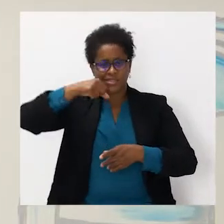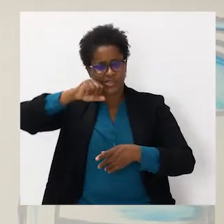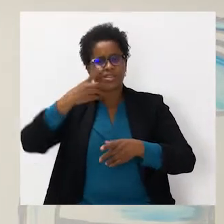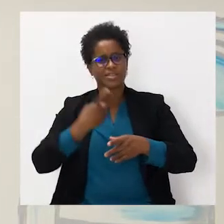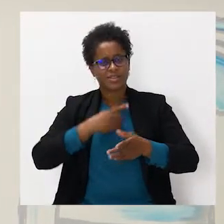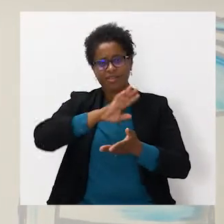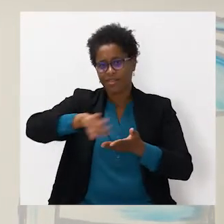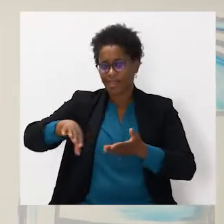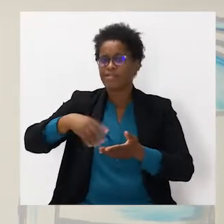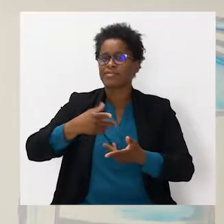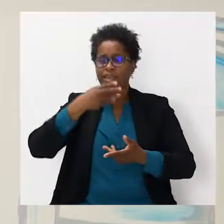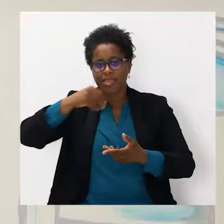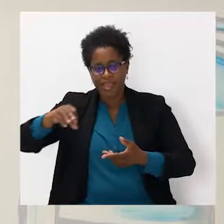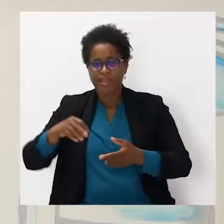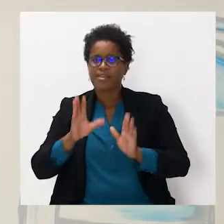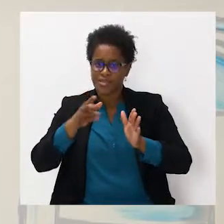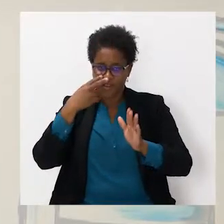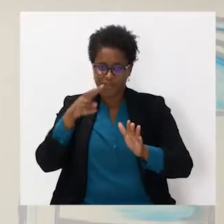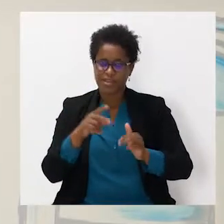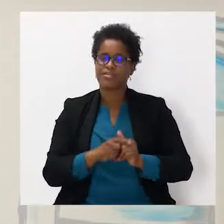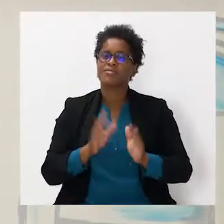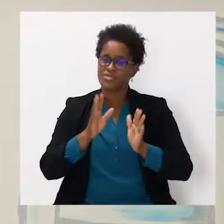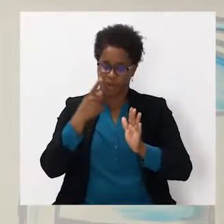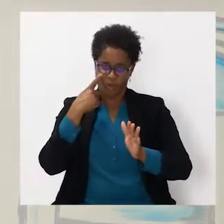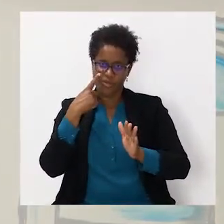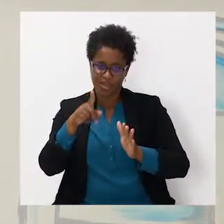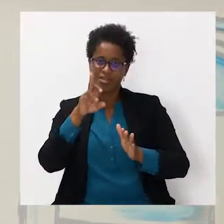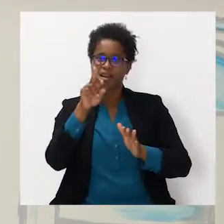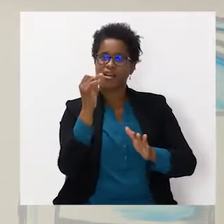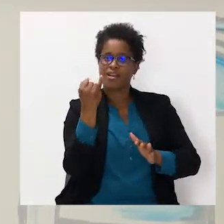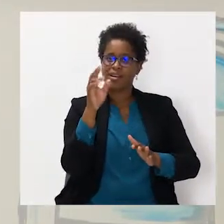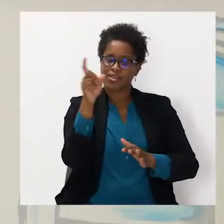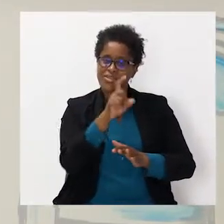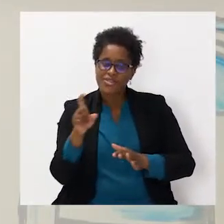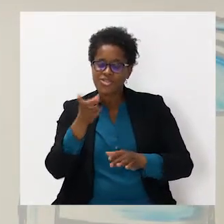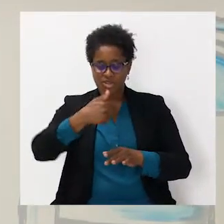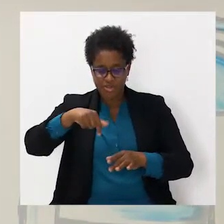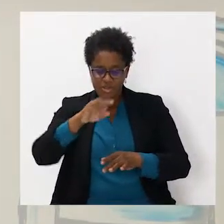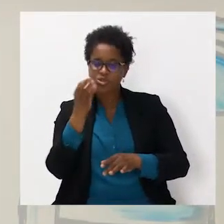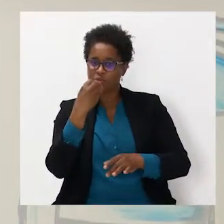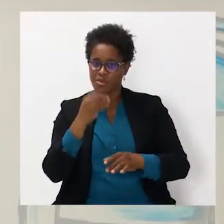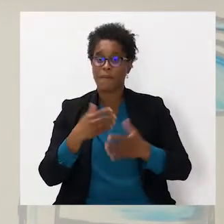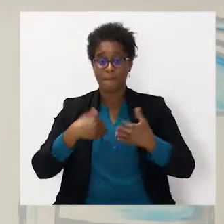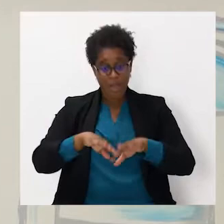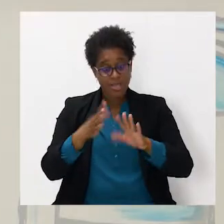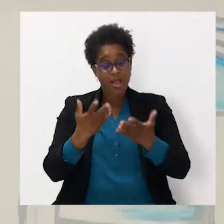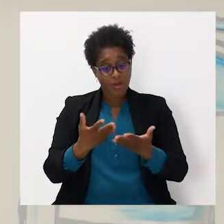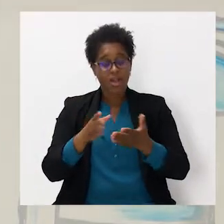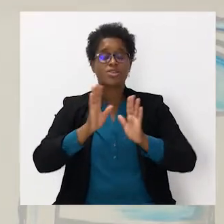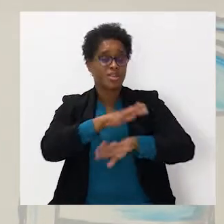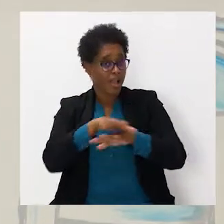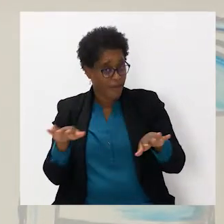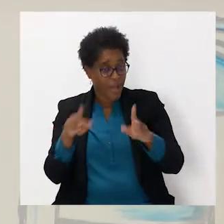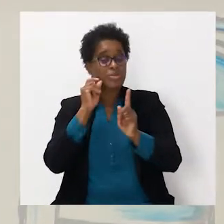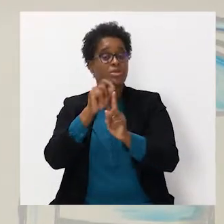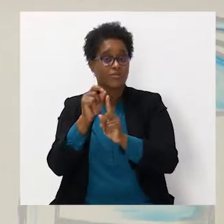ser retirada da terra? Já? Então já conhecem, é a raiz que nós comemos. Nós agora já acabamos de